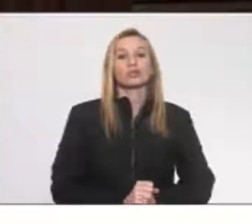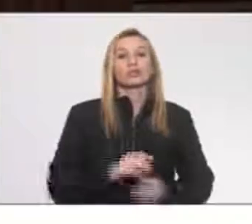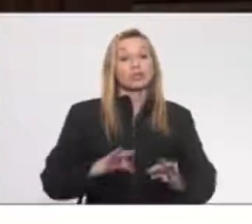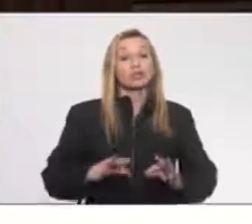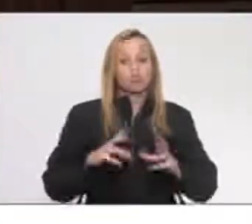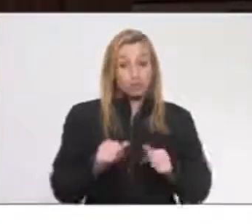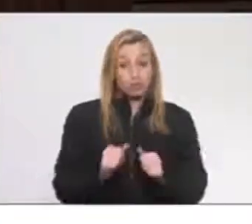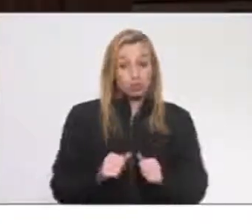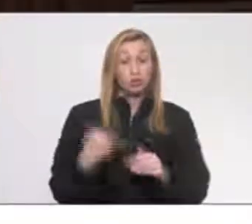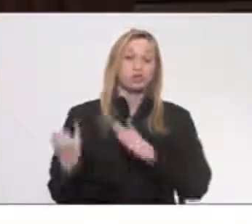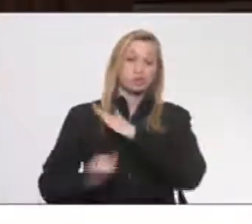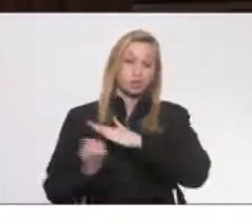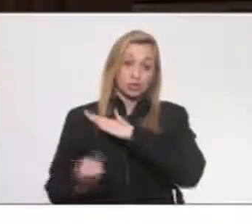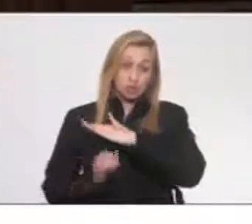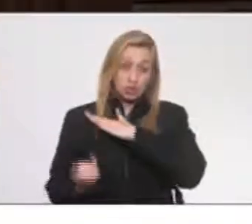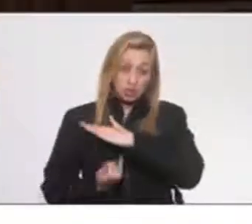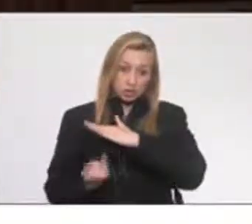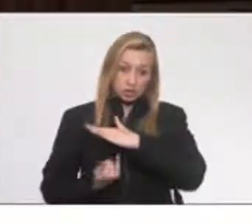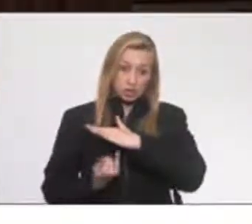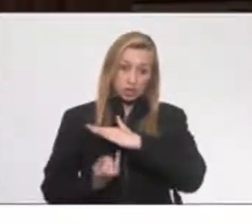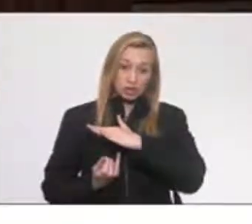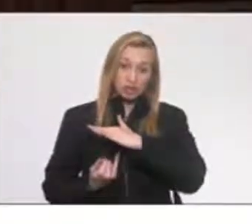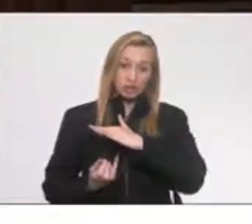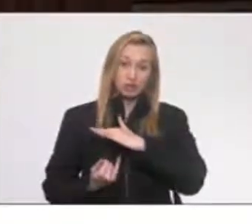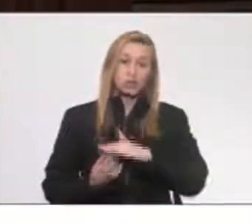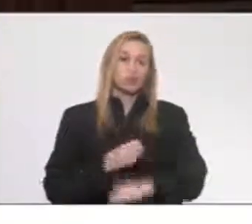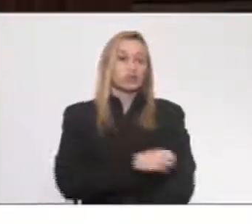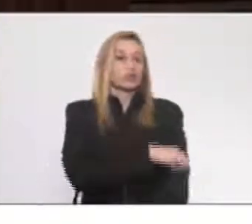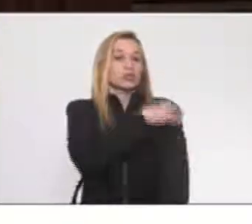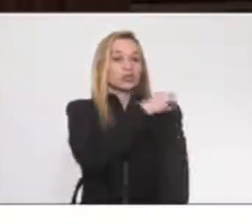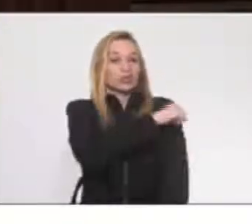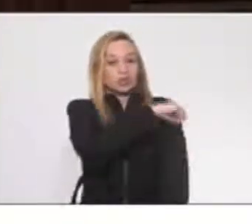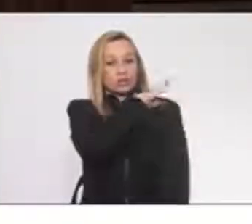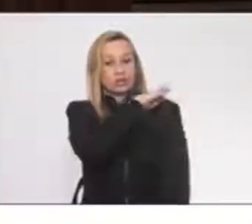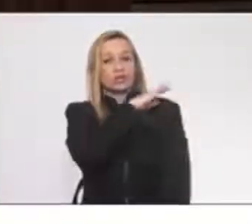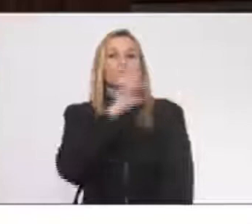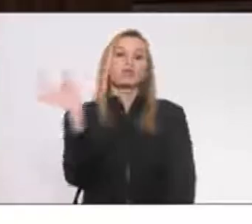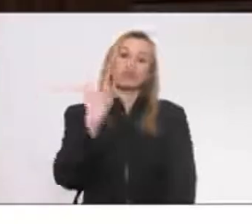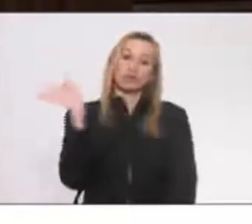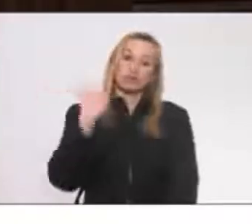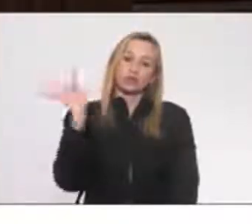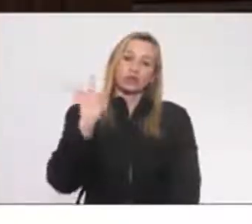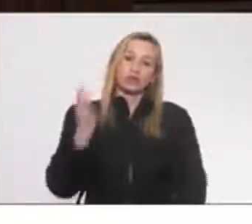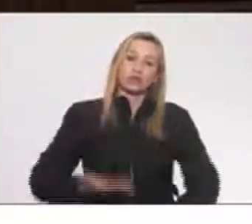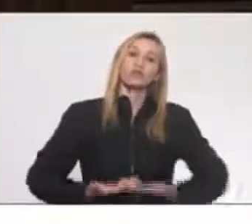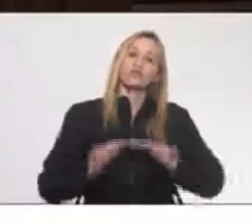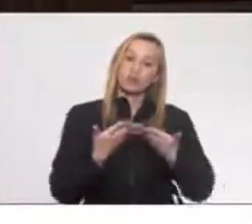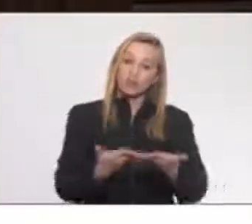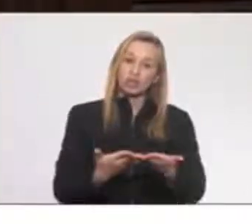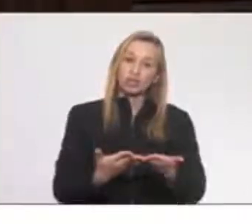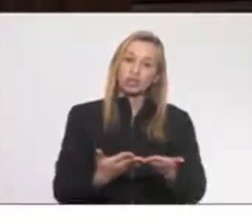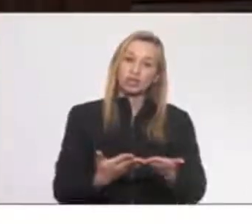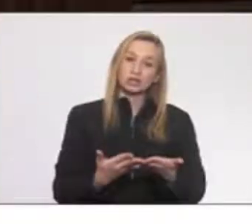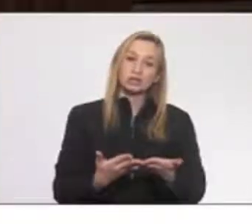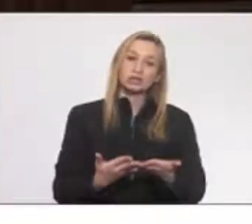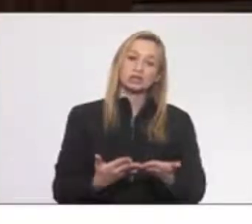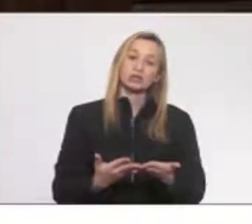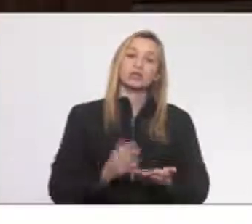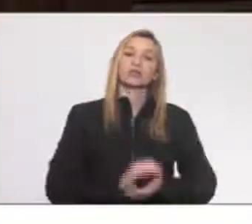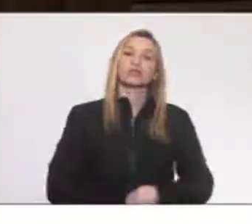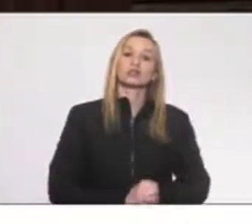essas instituições, todos esses níveis e modalidades e as instituições que os oferecem estão sob a